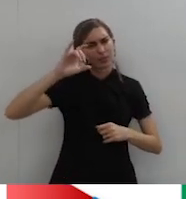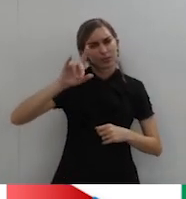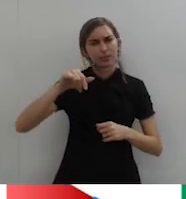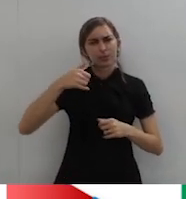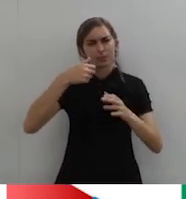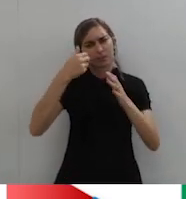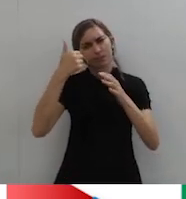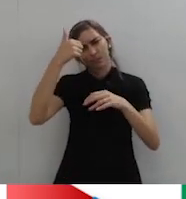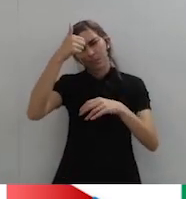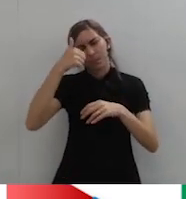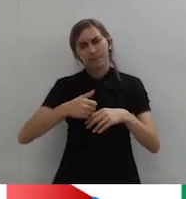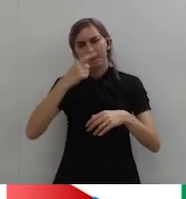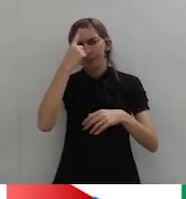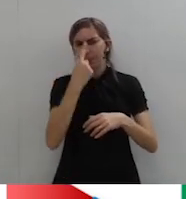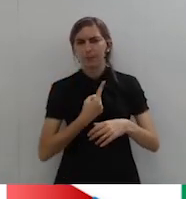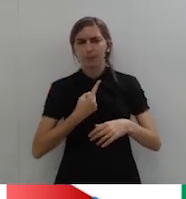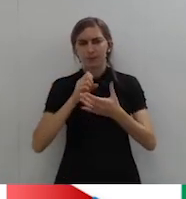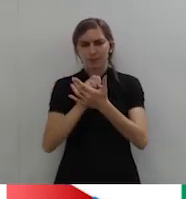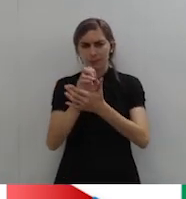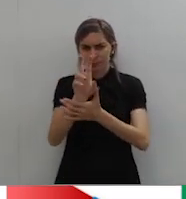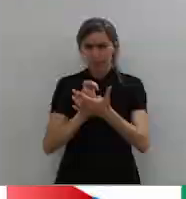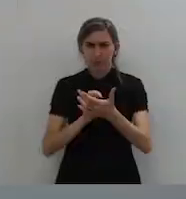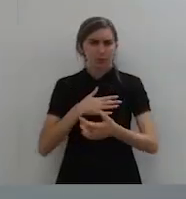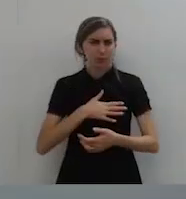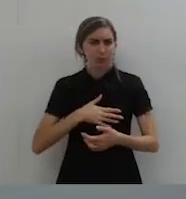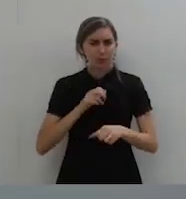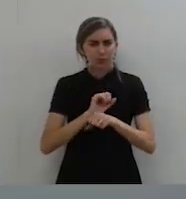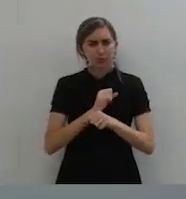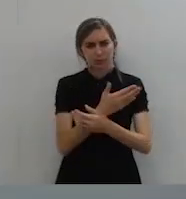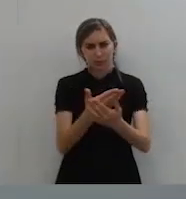perfil do EducaPE que a gente vai gostar muito, ok?